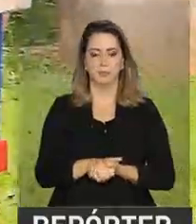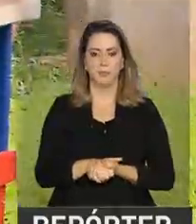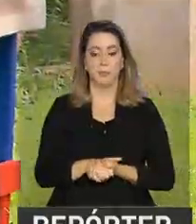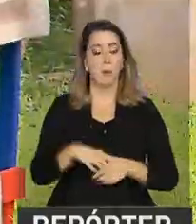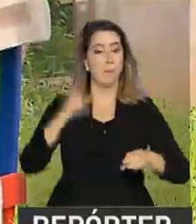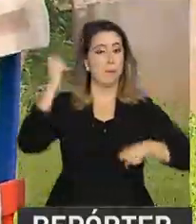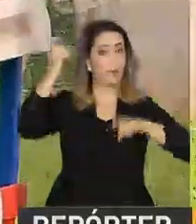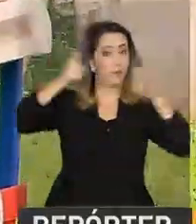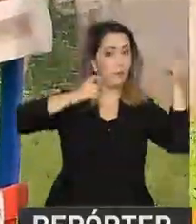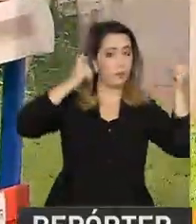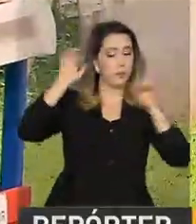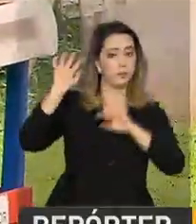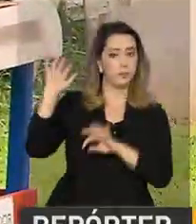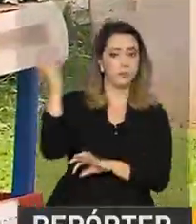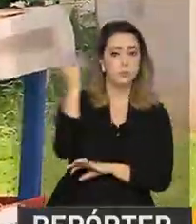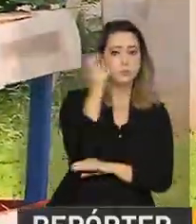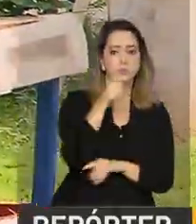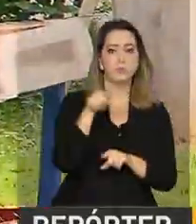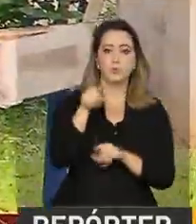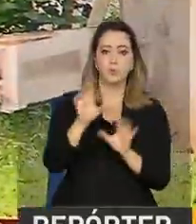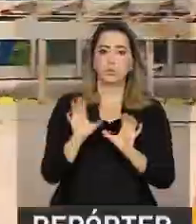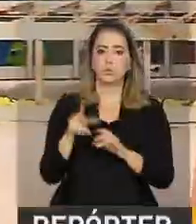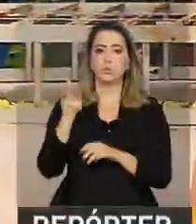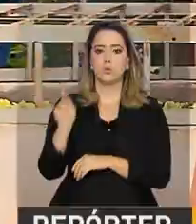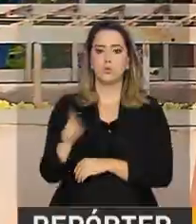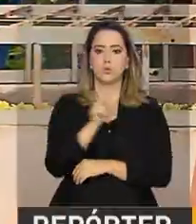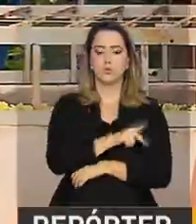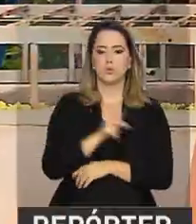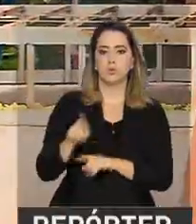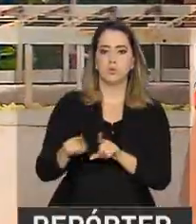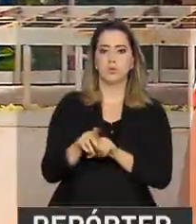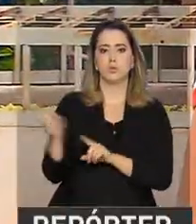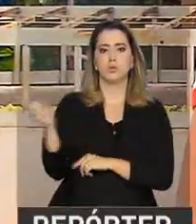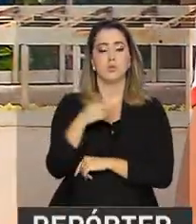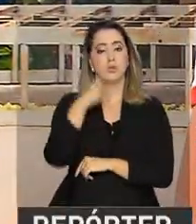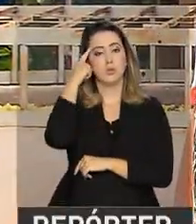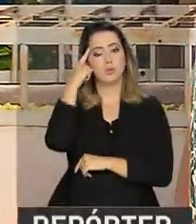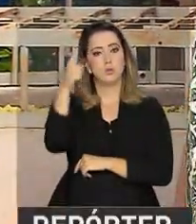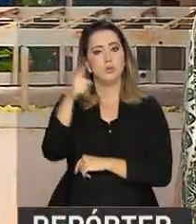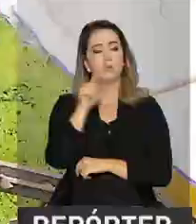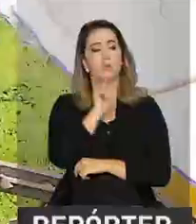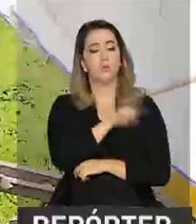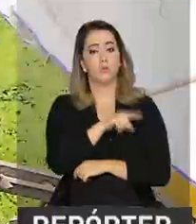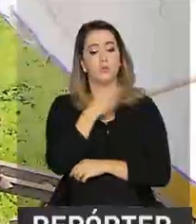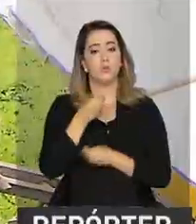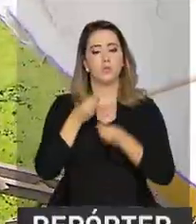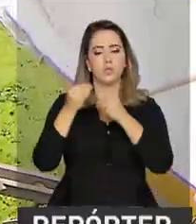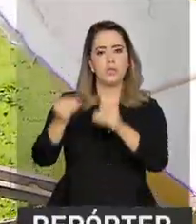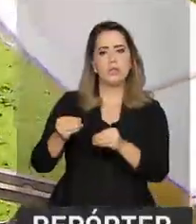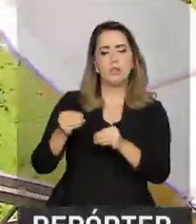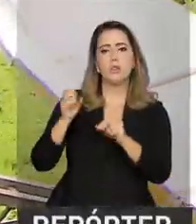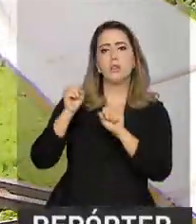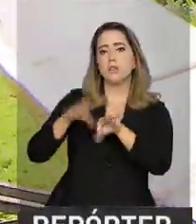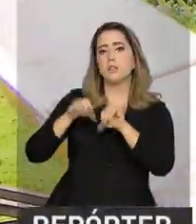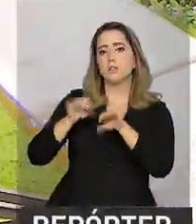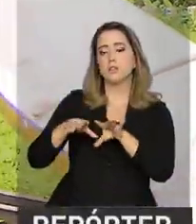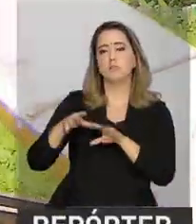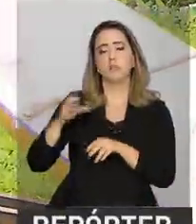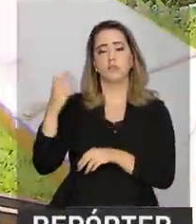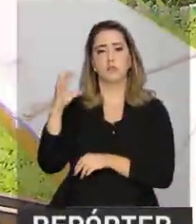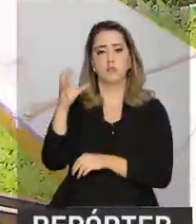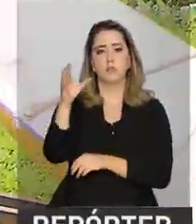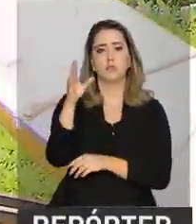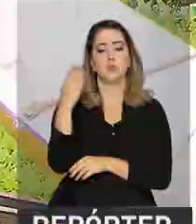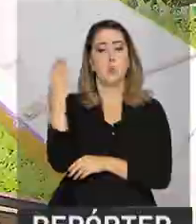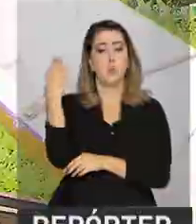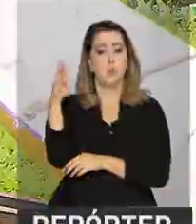A preocupação com o meio ambiente levou este professor a ter novas ideias. Leonardo, que dá aula de ciências e biologia em uma escola